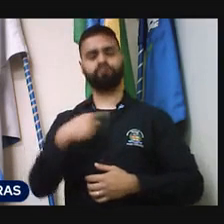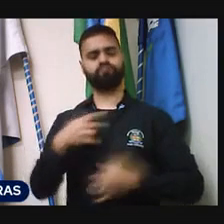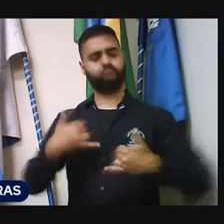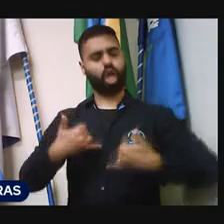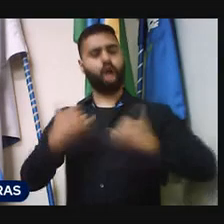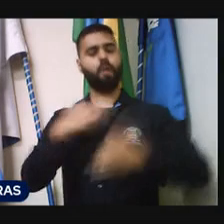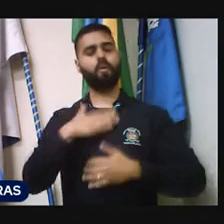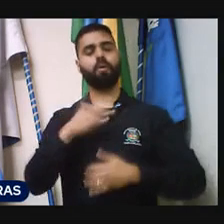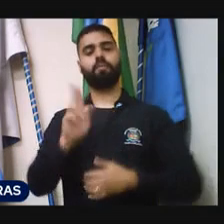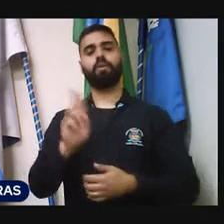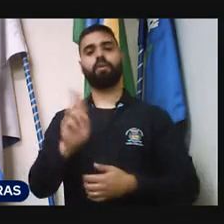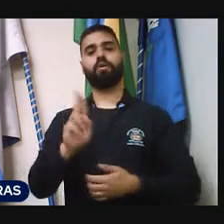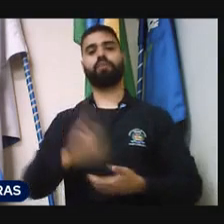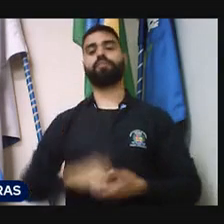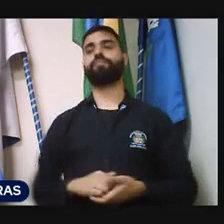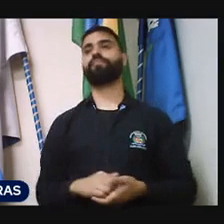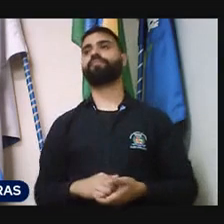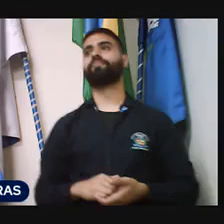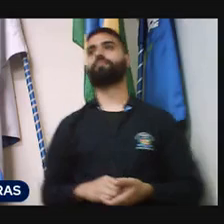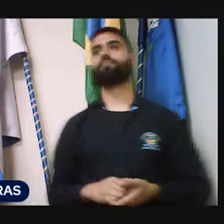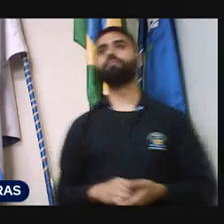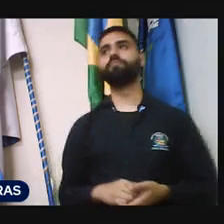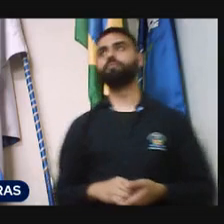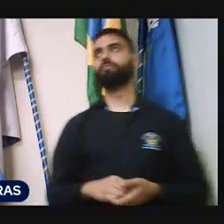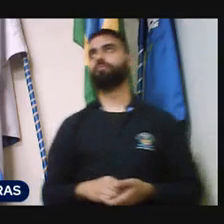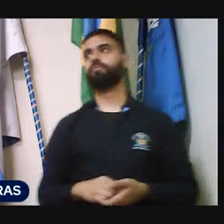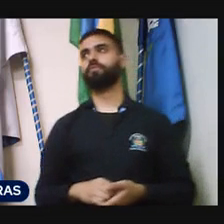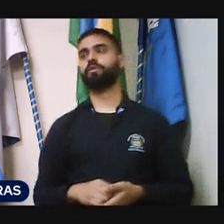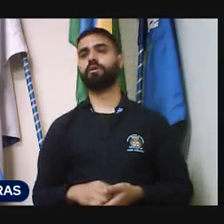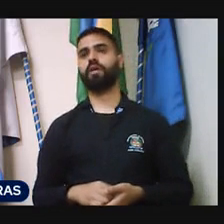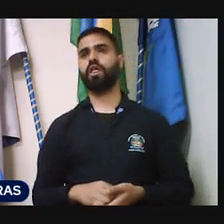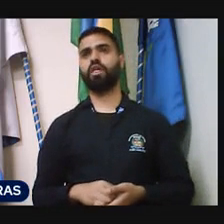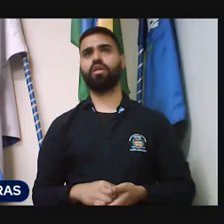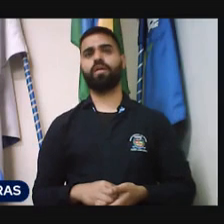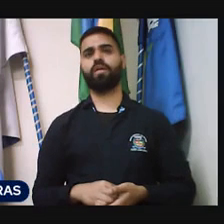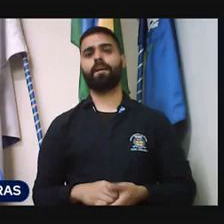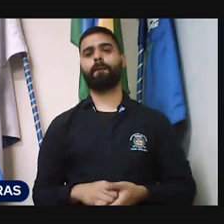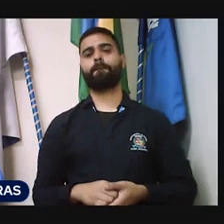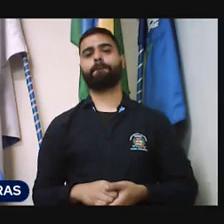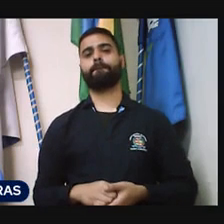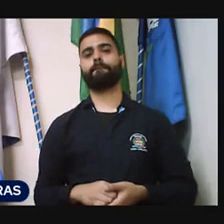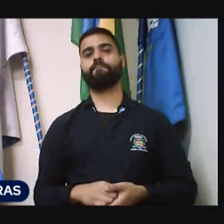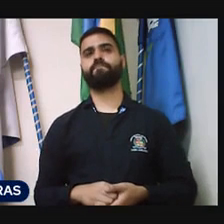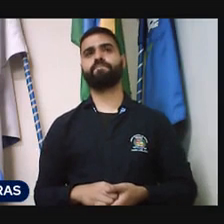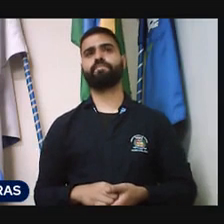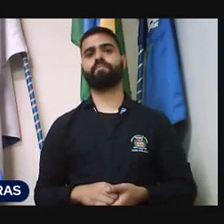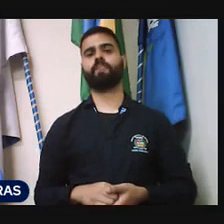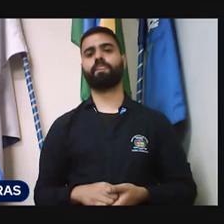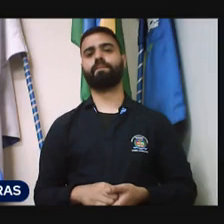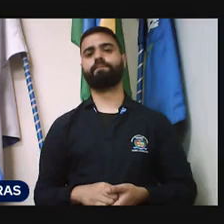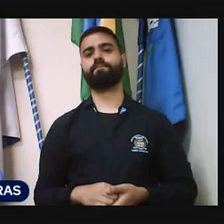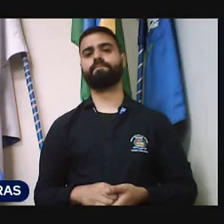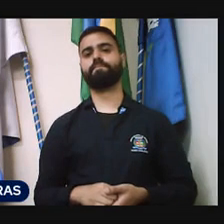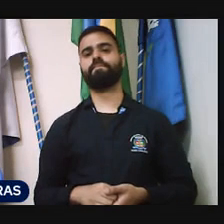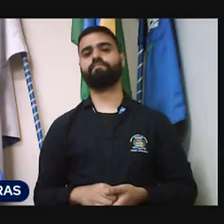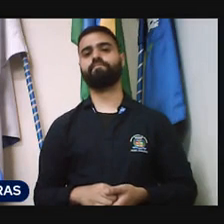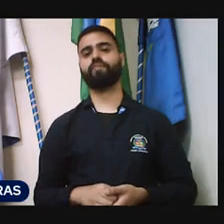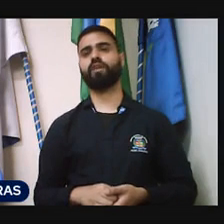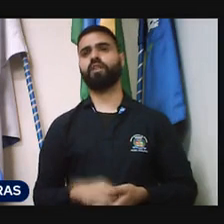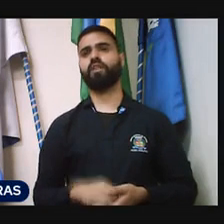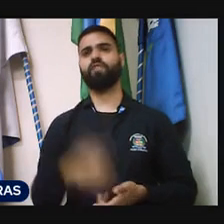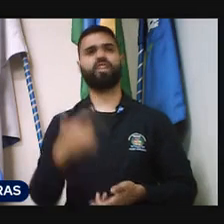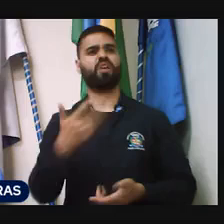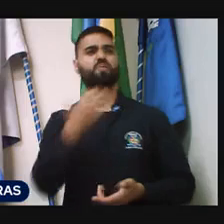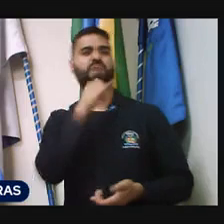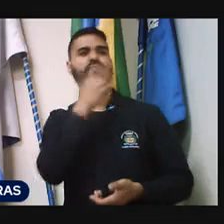nome e não vai ser nenhum tipo de política que vai botar só no